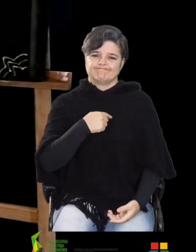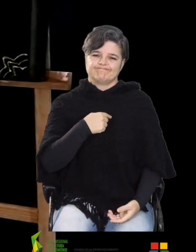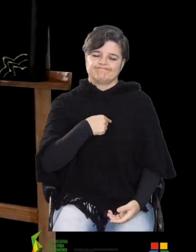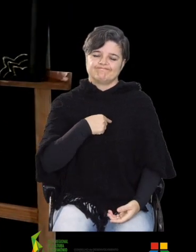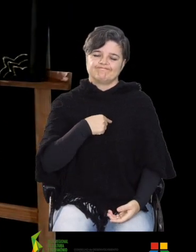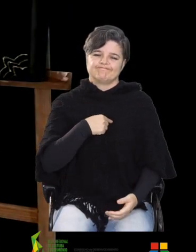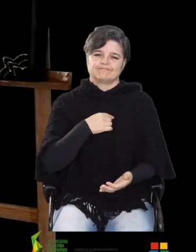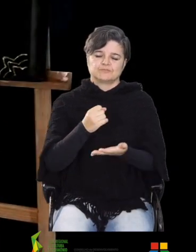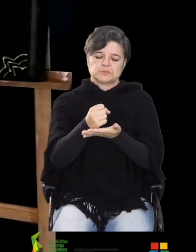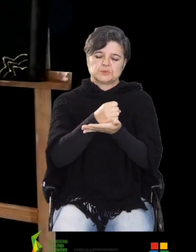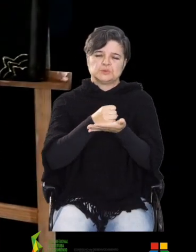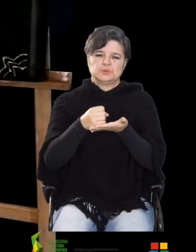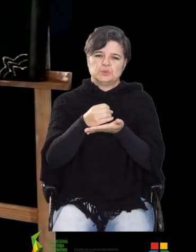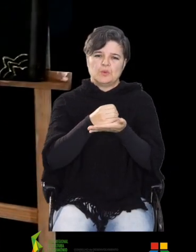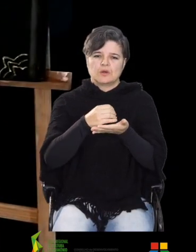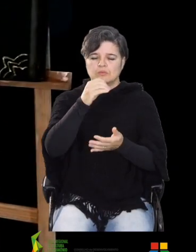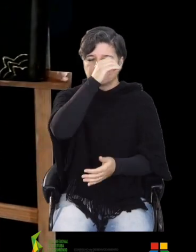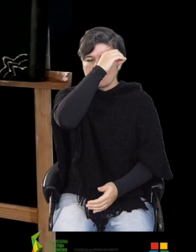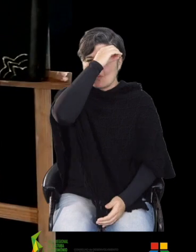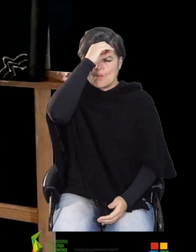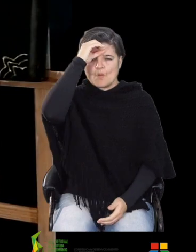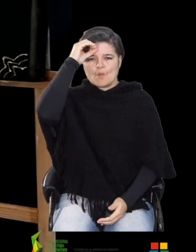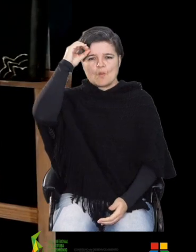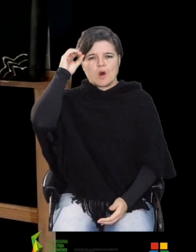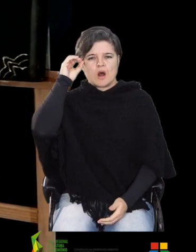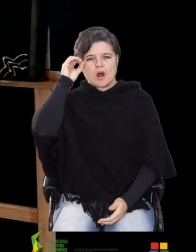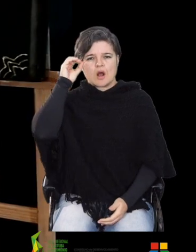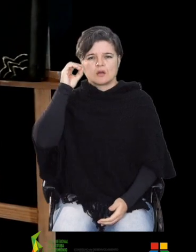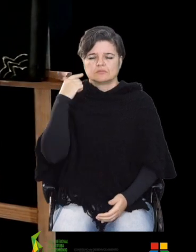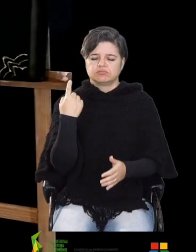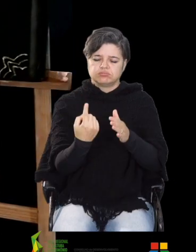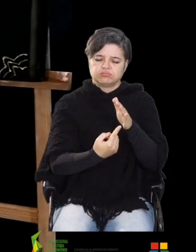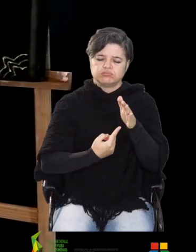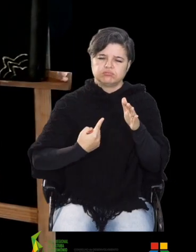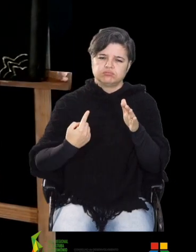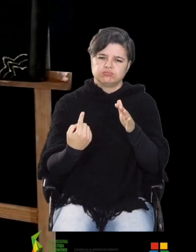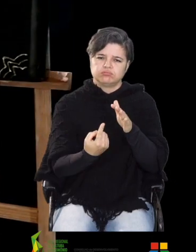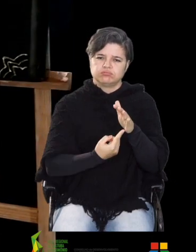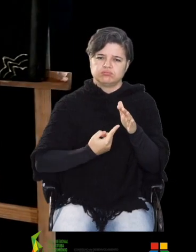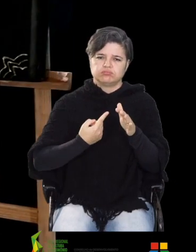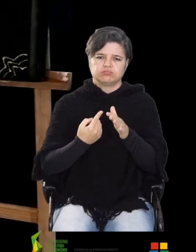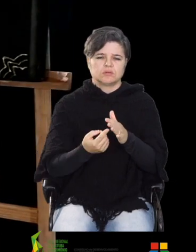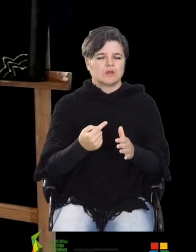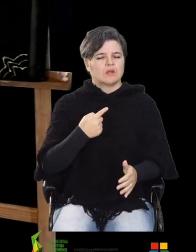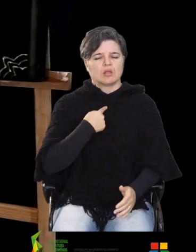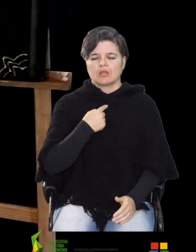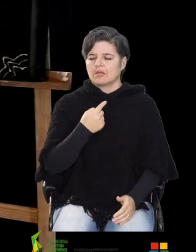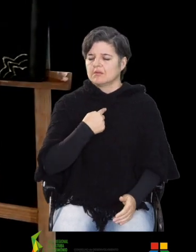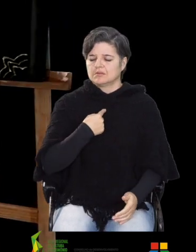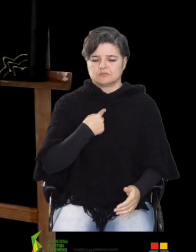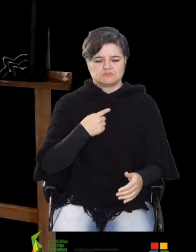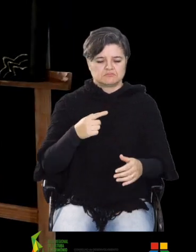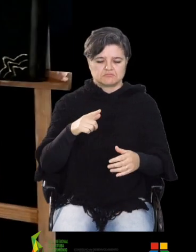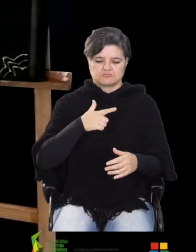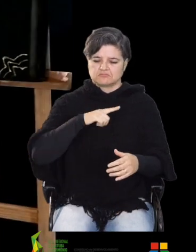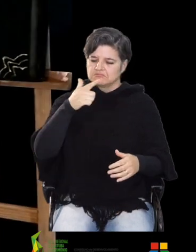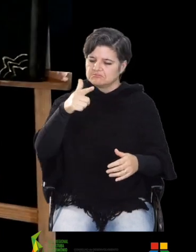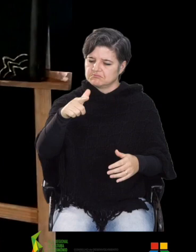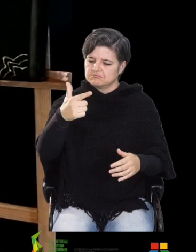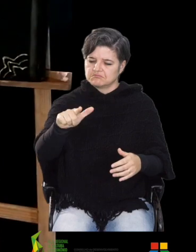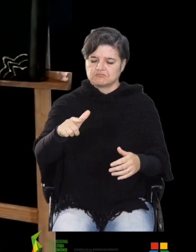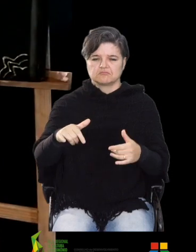ela era muito sozinha não tinha ninguém para brincar ninguém para conversar e